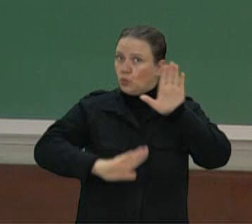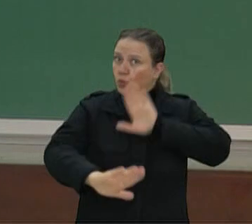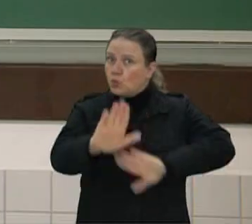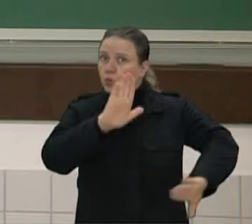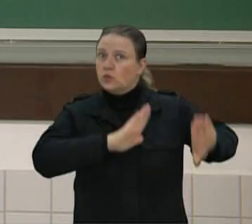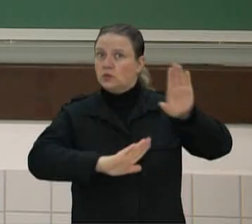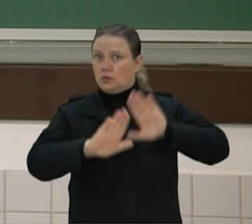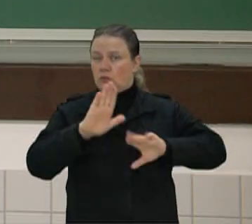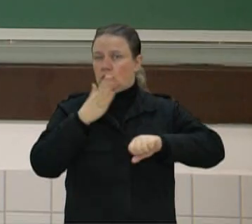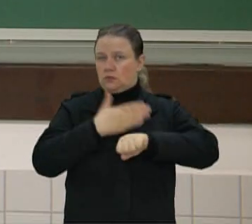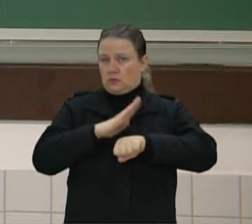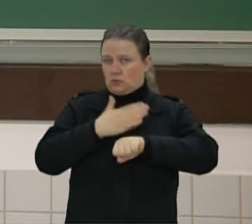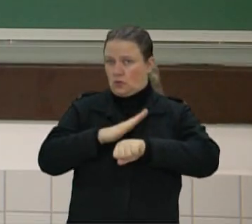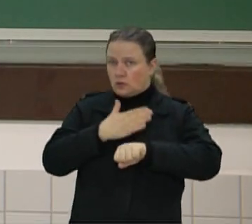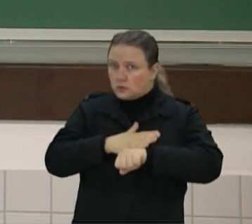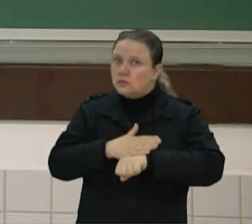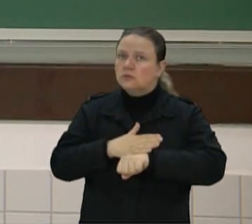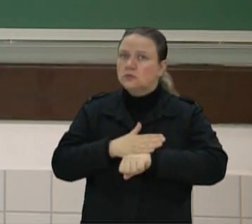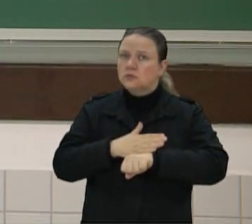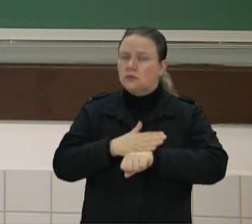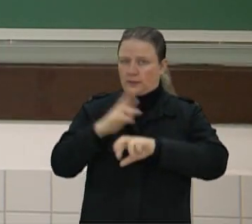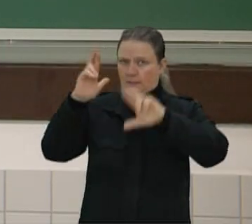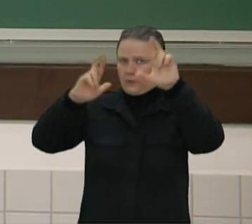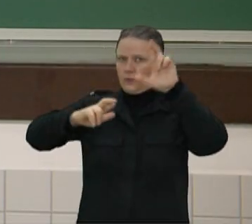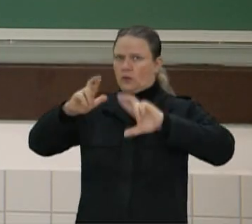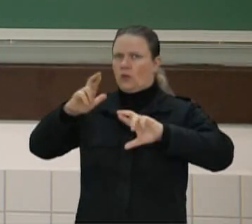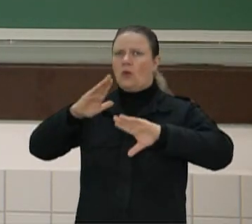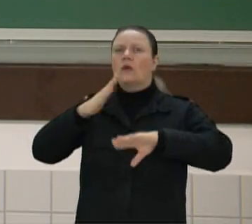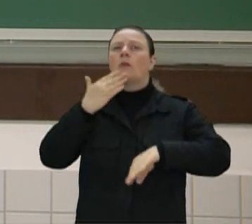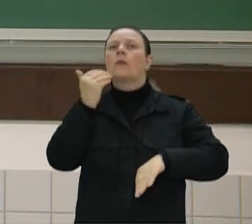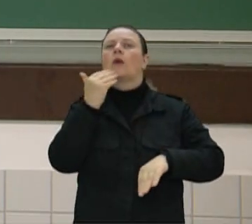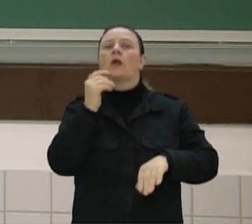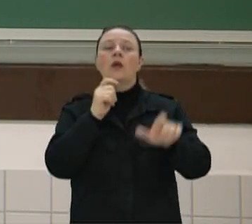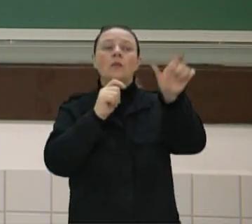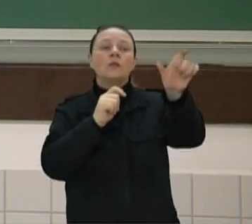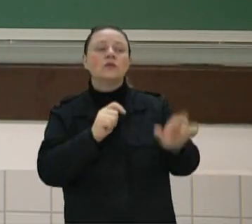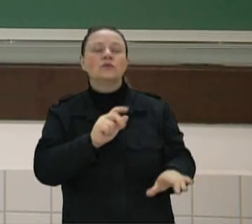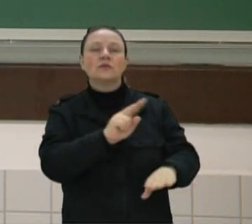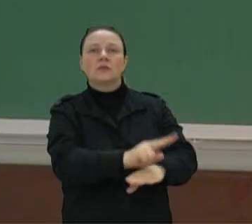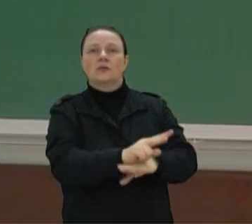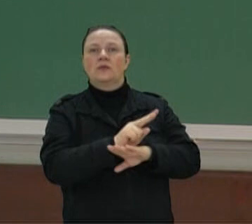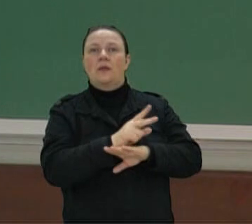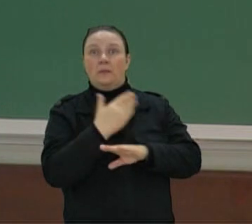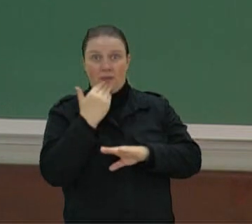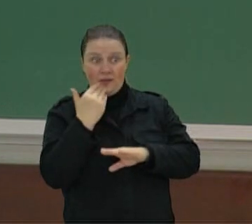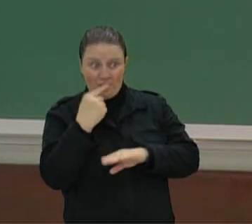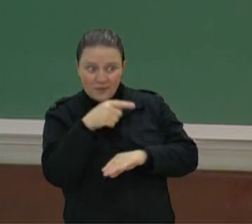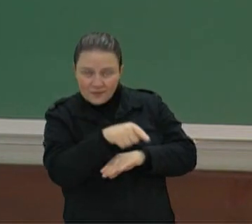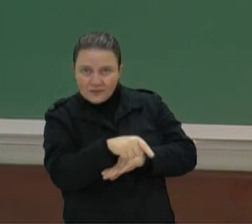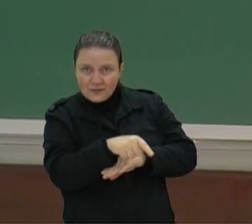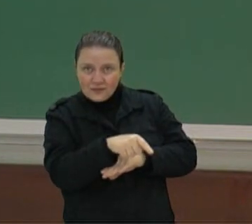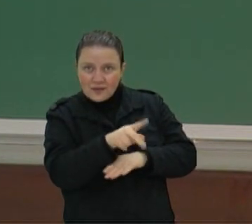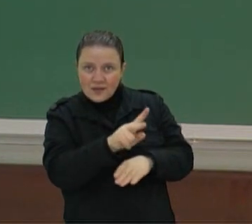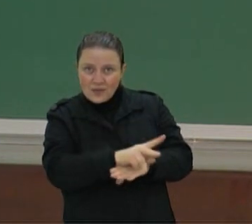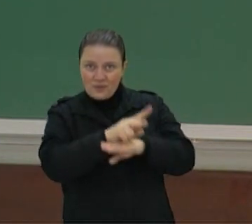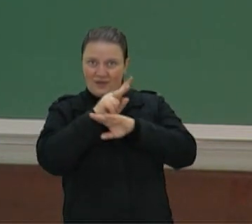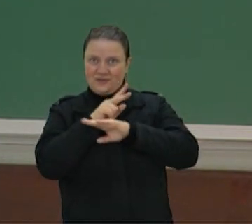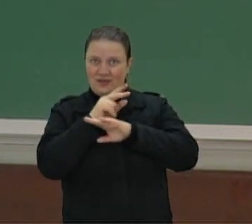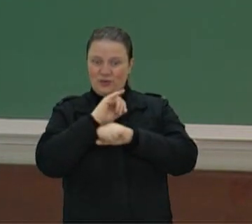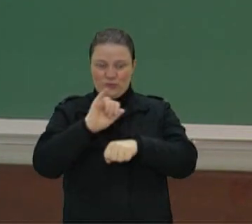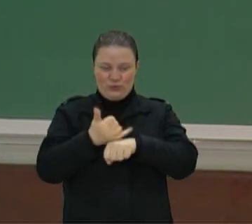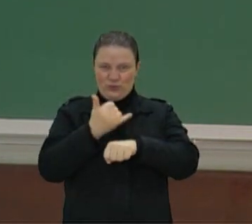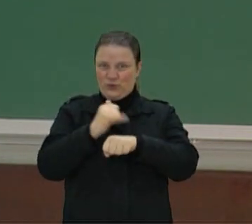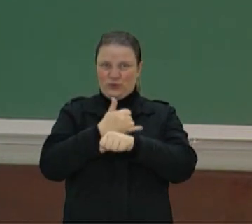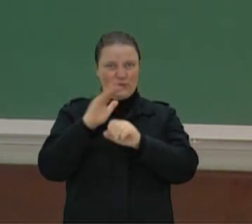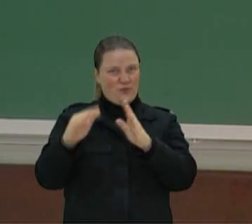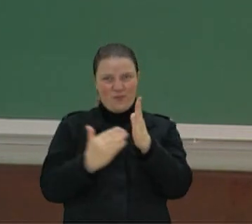quando vocês forem fazer a análise desse exercício, tá? O que é mais vantajoso para quem empresta? É emprestar com juros maior, né? Então é